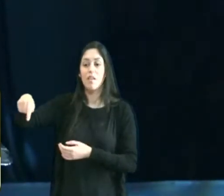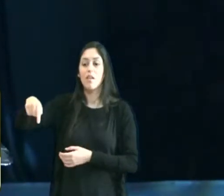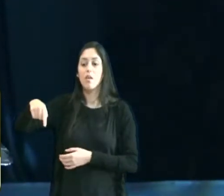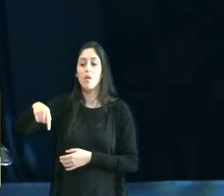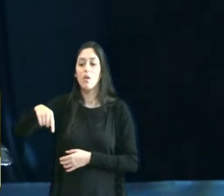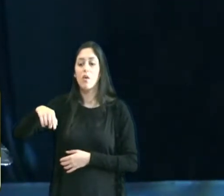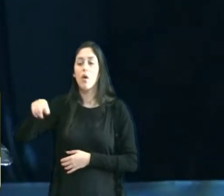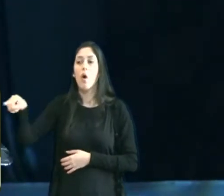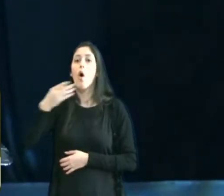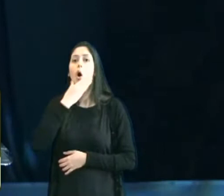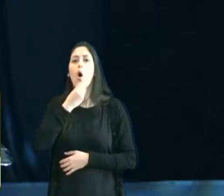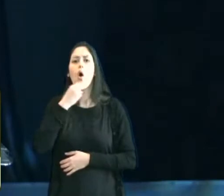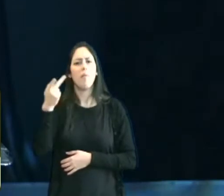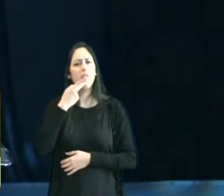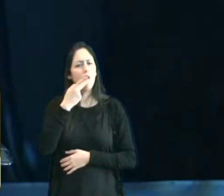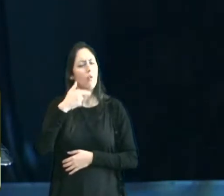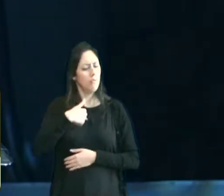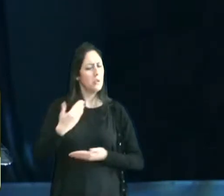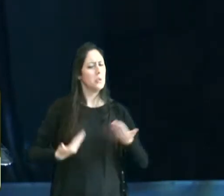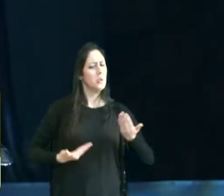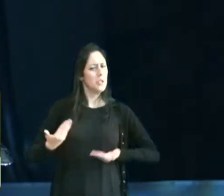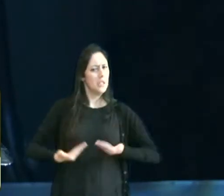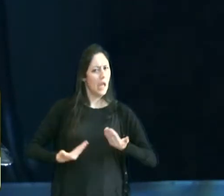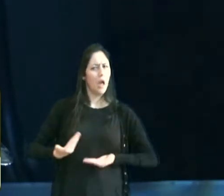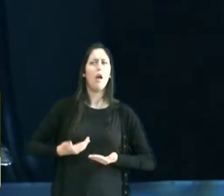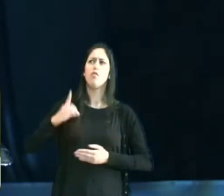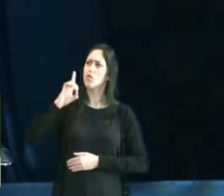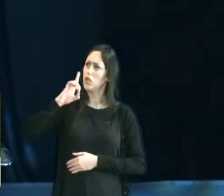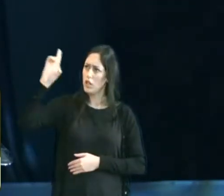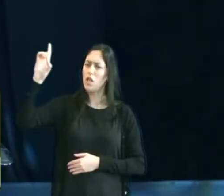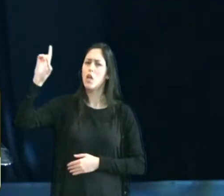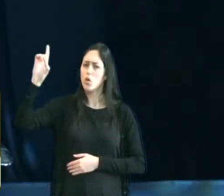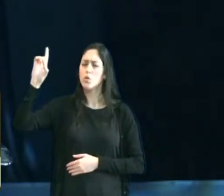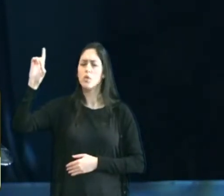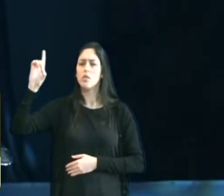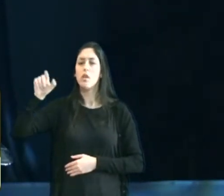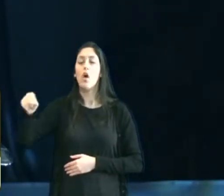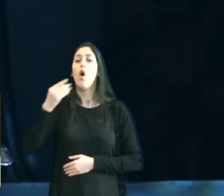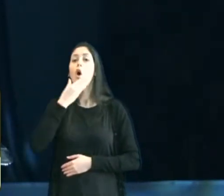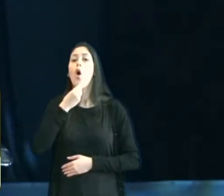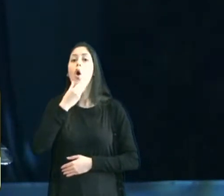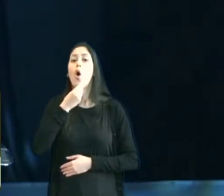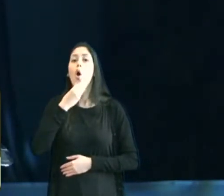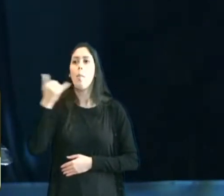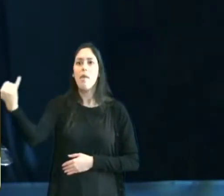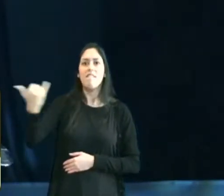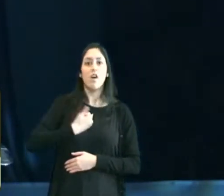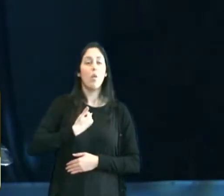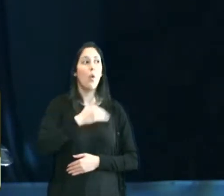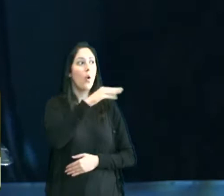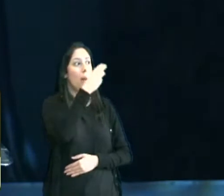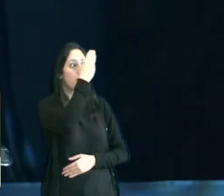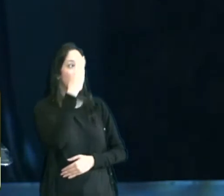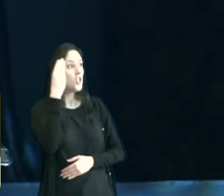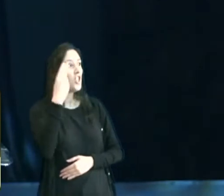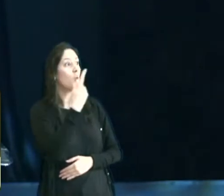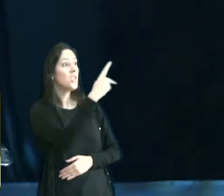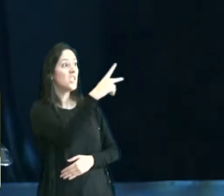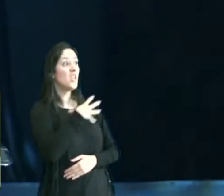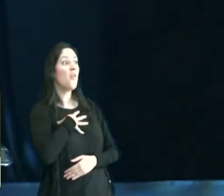dizia um homem de Deus, de oração, me dizer que algo terrível ia acontecer com os meus filhos.